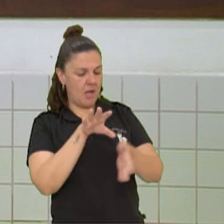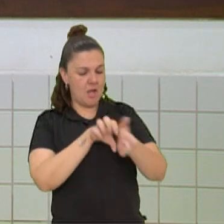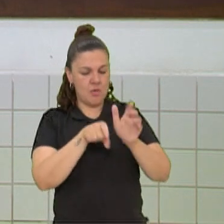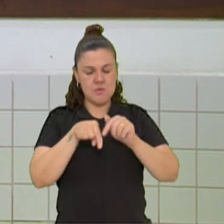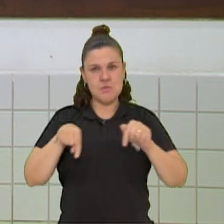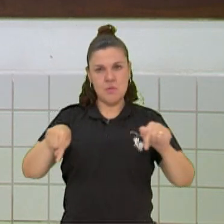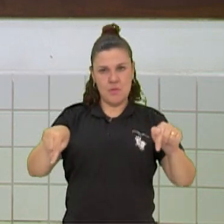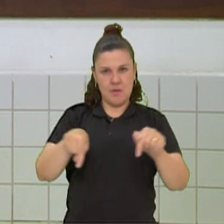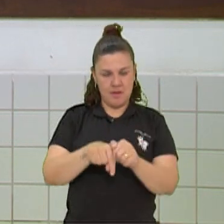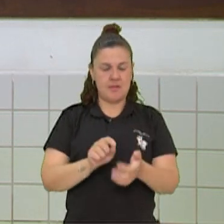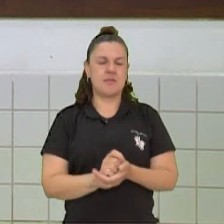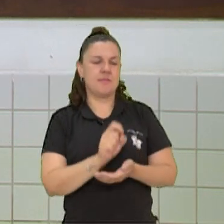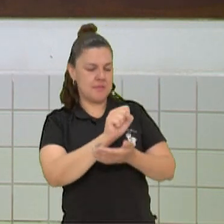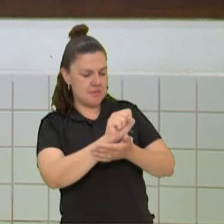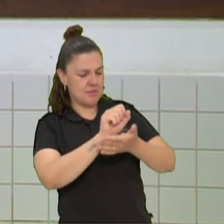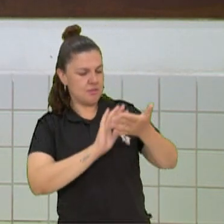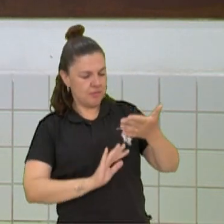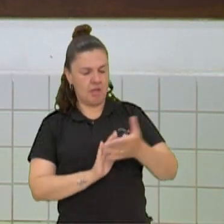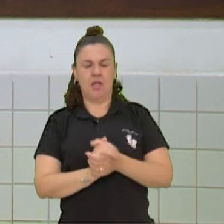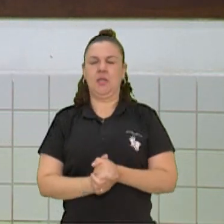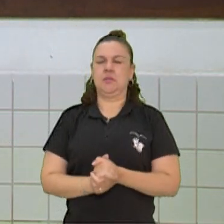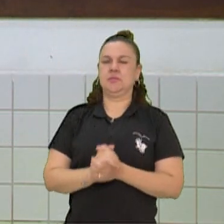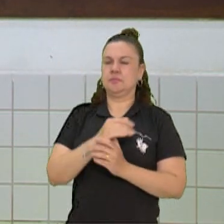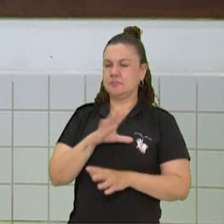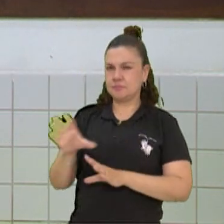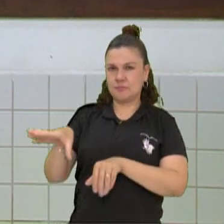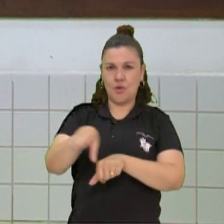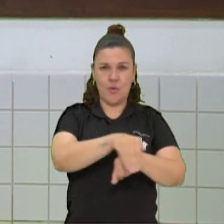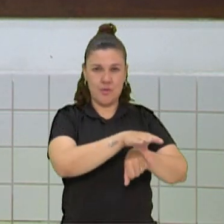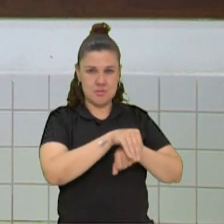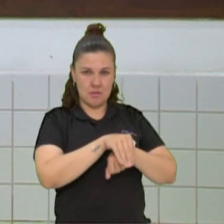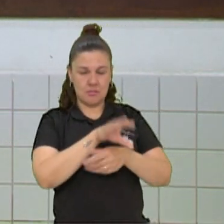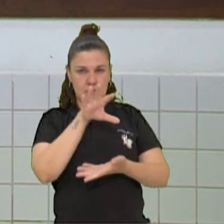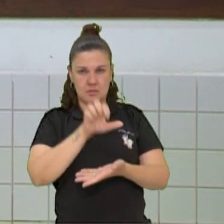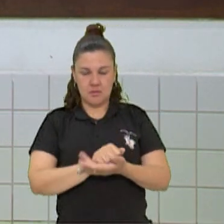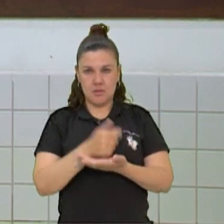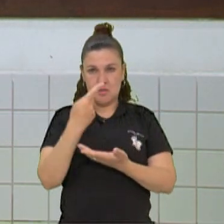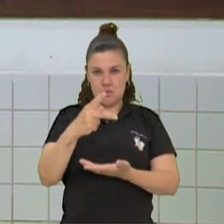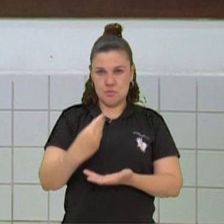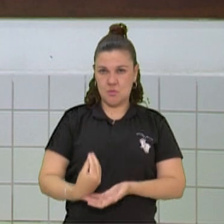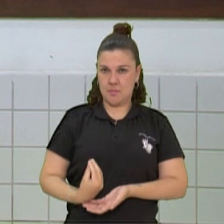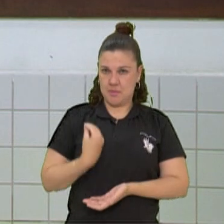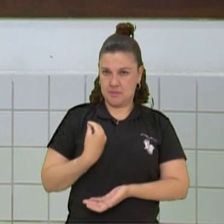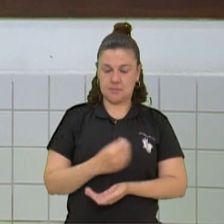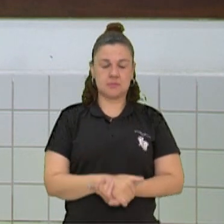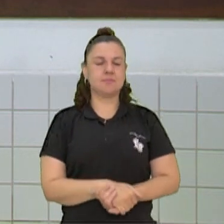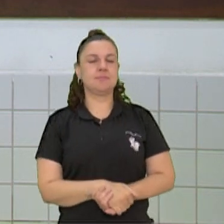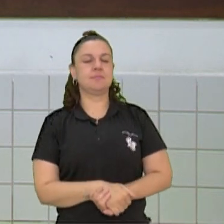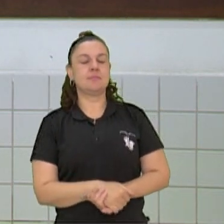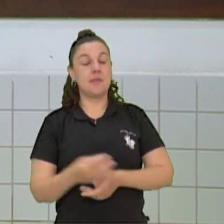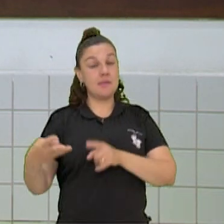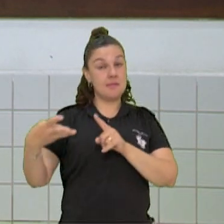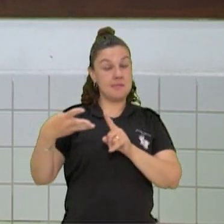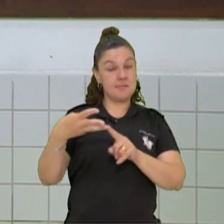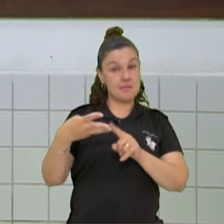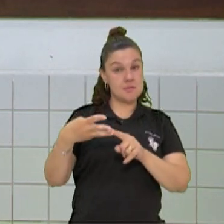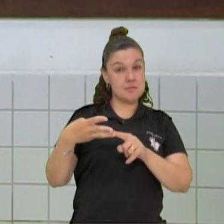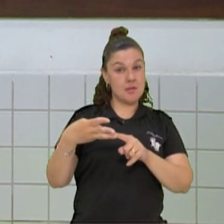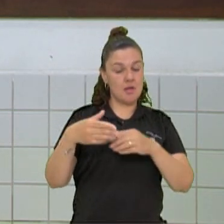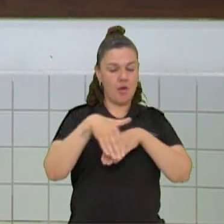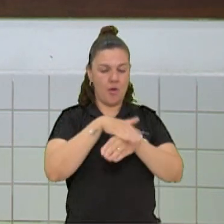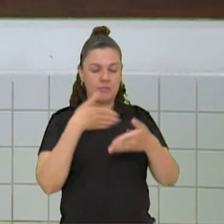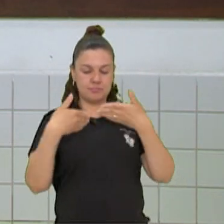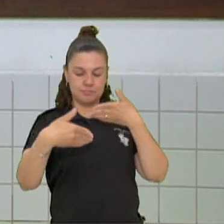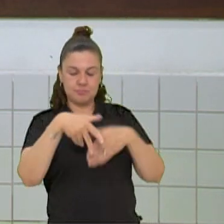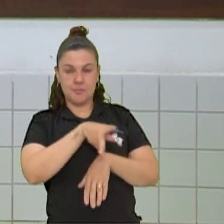realize as atividades, testando seus conhecimentos e marcando a sua presença. Terceiro e não menos importante, comunique-se com seus